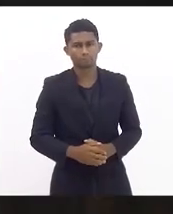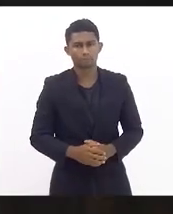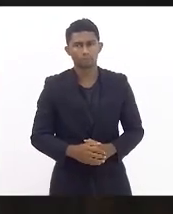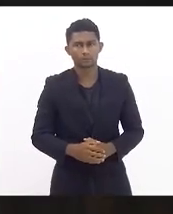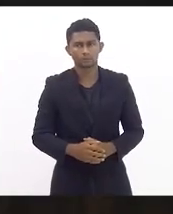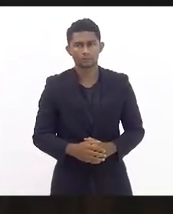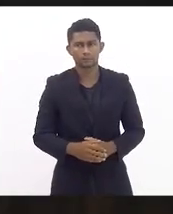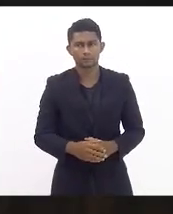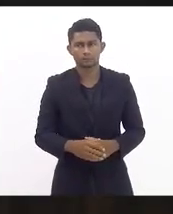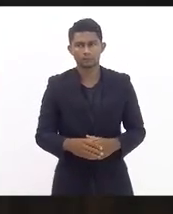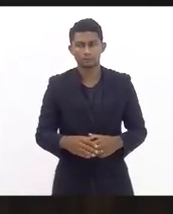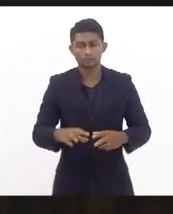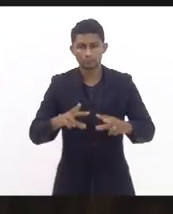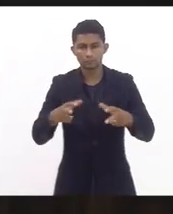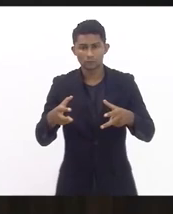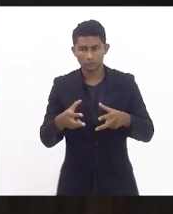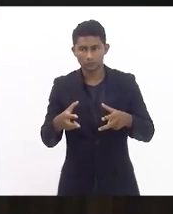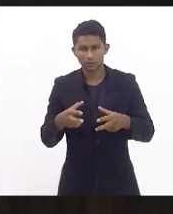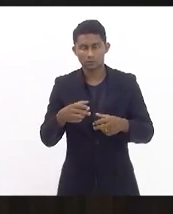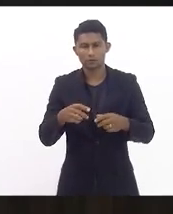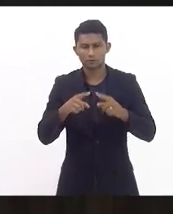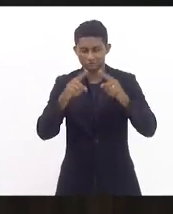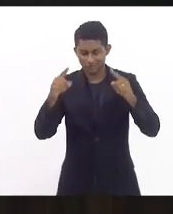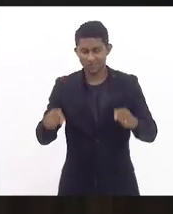Pela Comissão de Servidores Públicos,